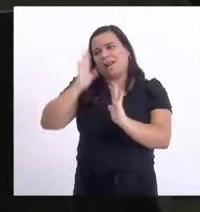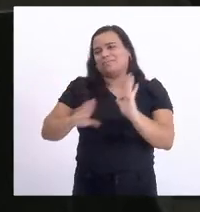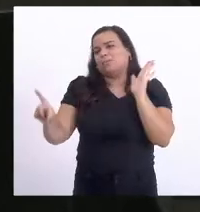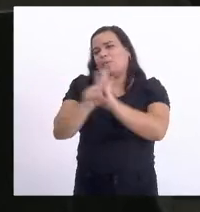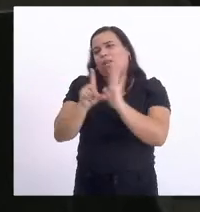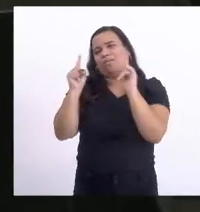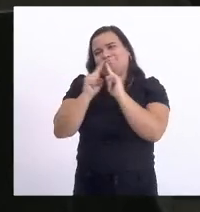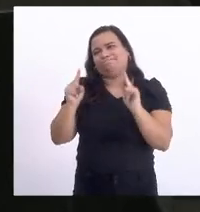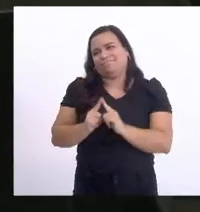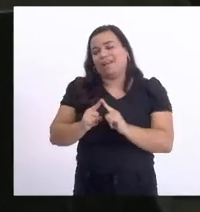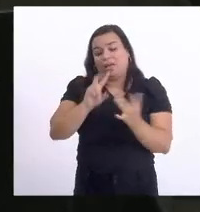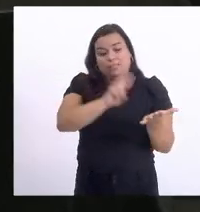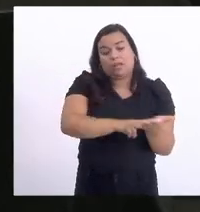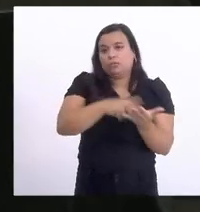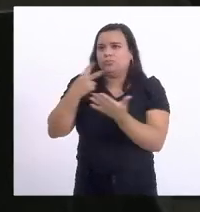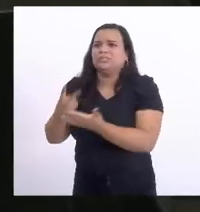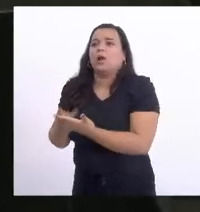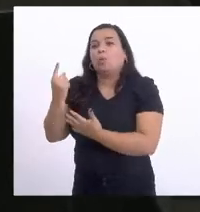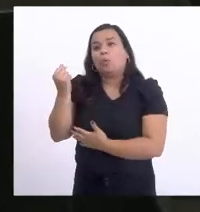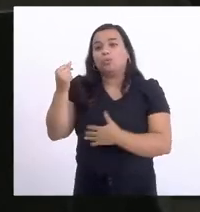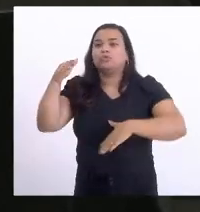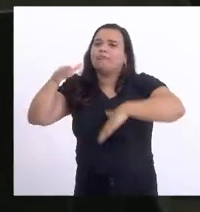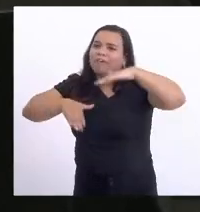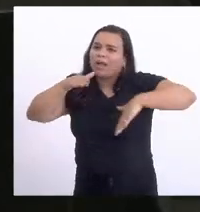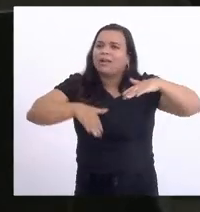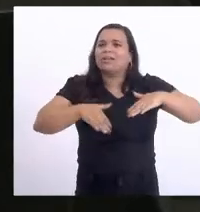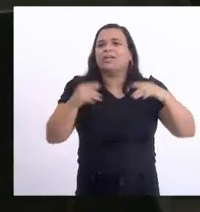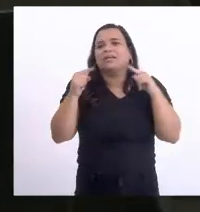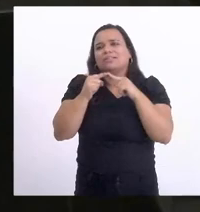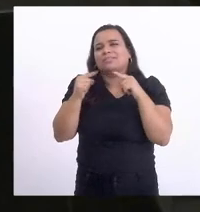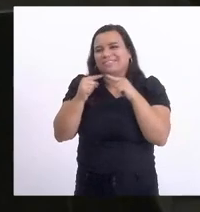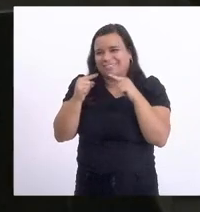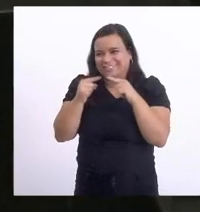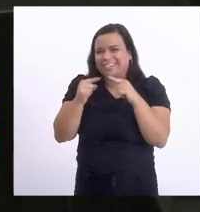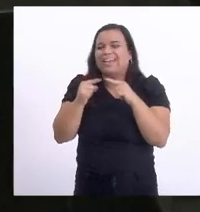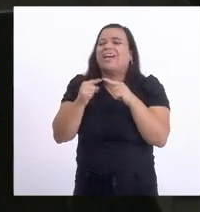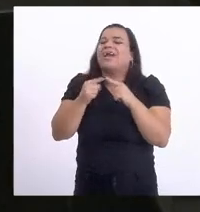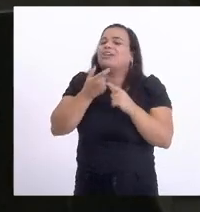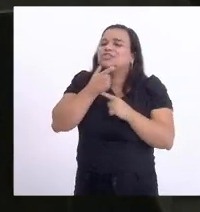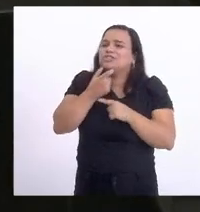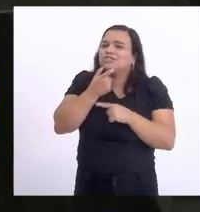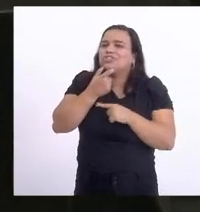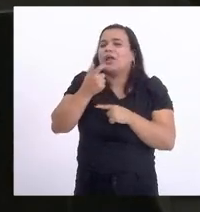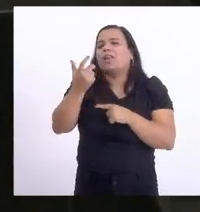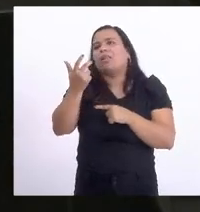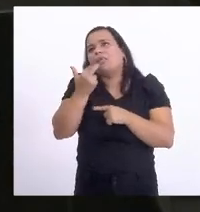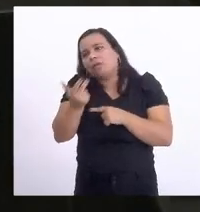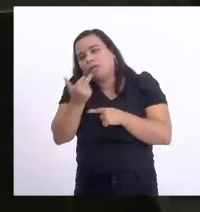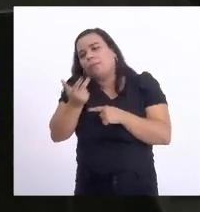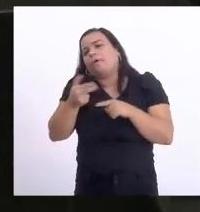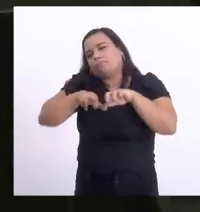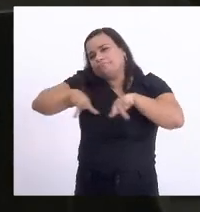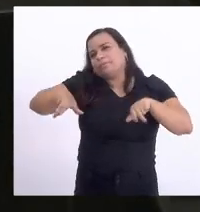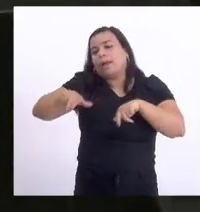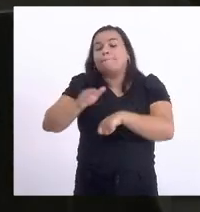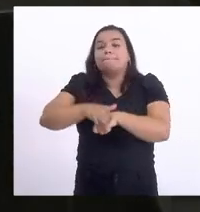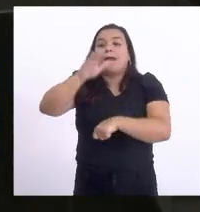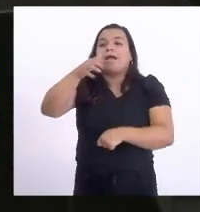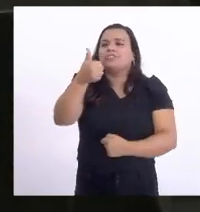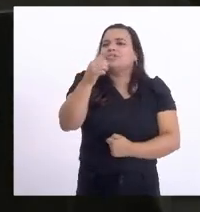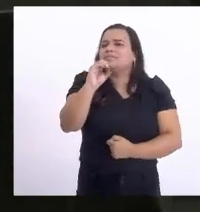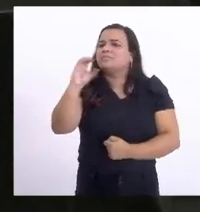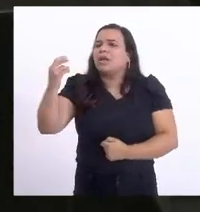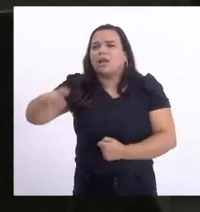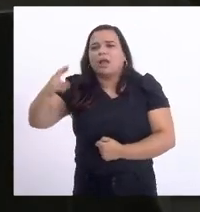o custo, né, varia de acordo com o idioma, mas pelo menos mais de R$100 por página. Então, imaginando uma